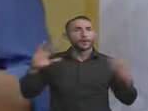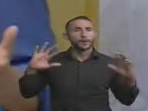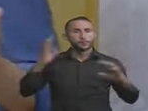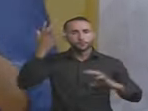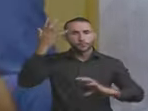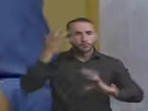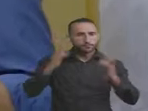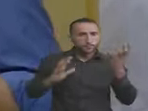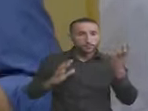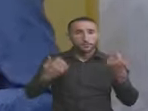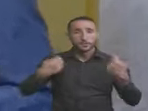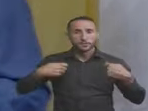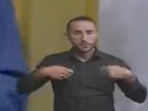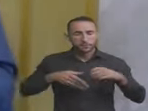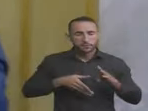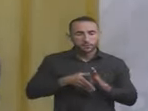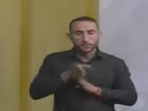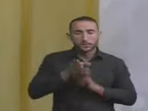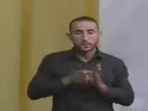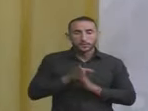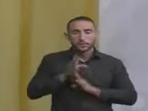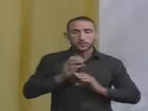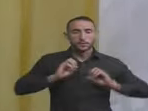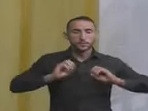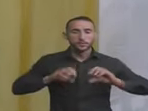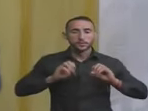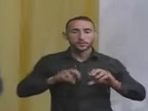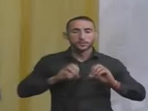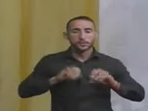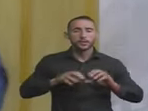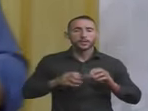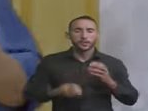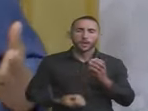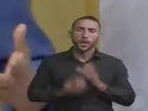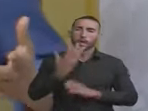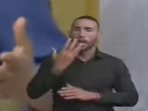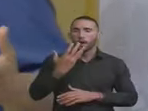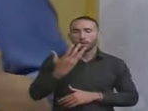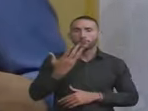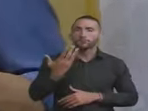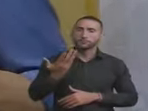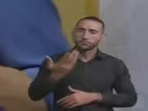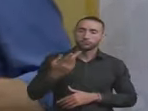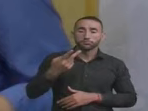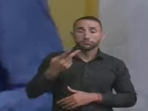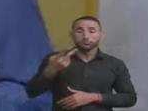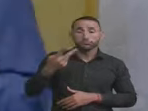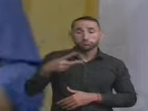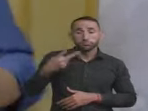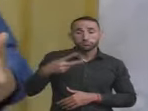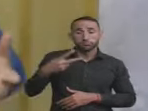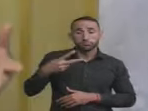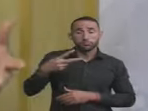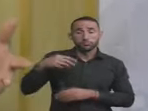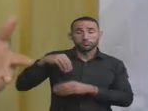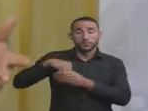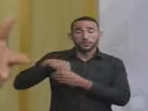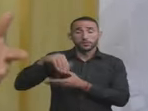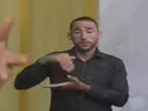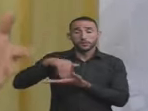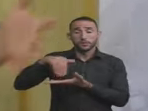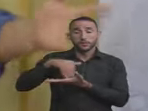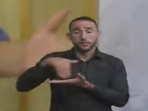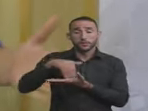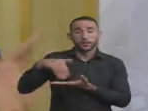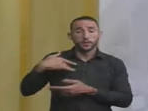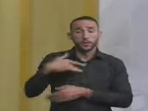começar a se incentivar a criação aí, seu presidente, de alguma coisa no nosso, na nossa Secretaria de Saúde, para